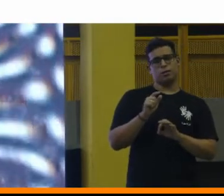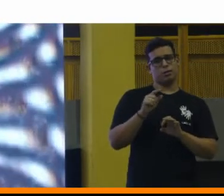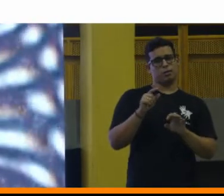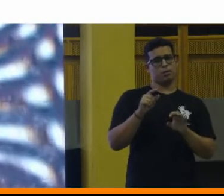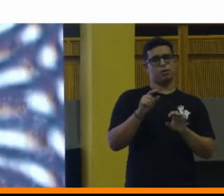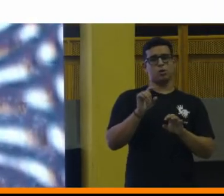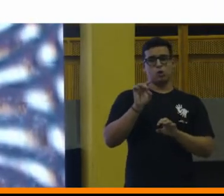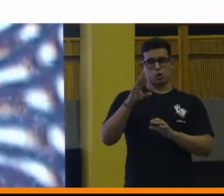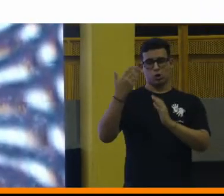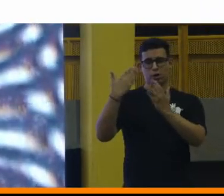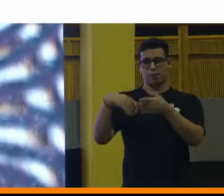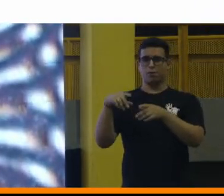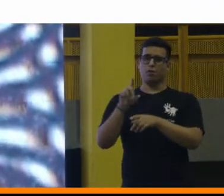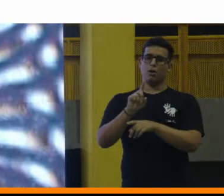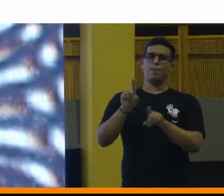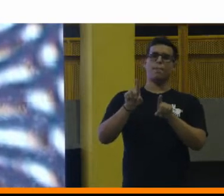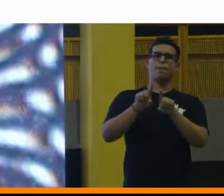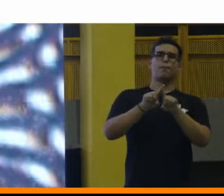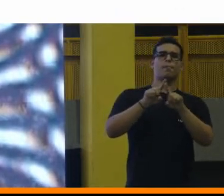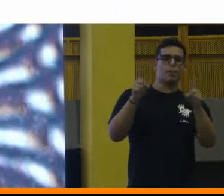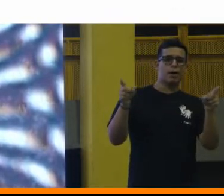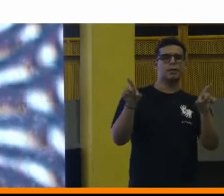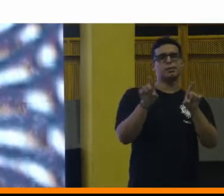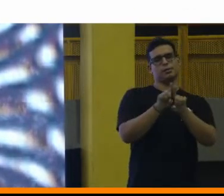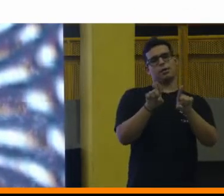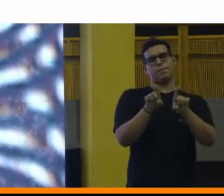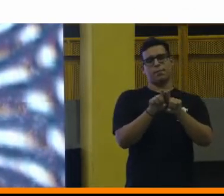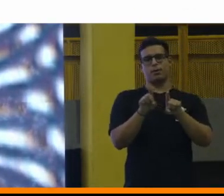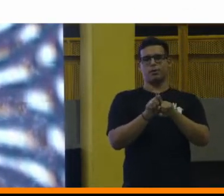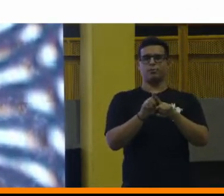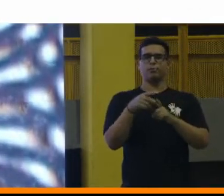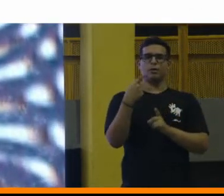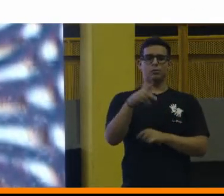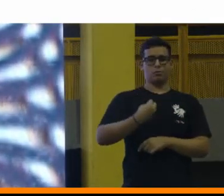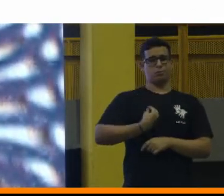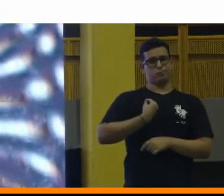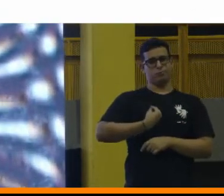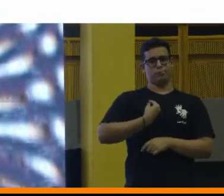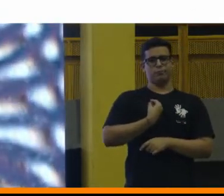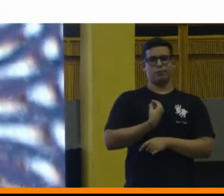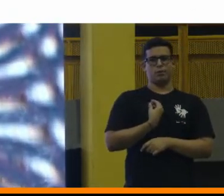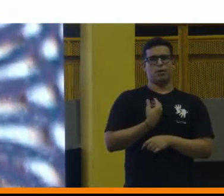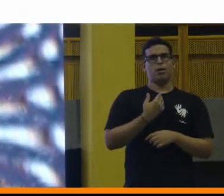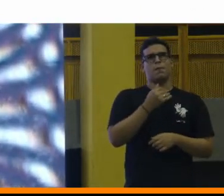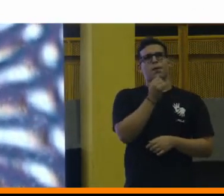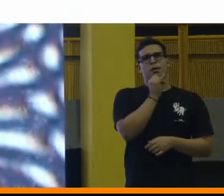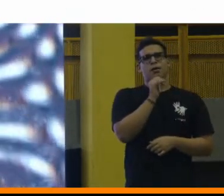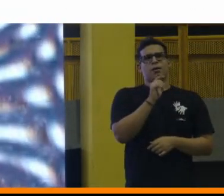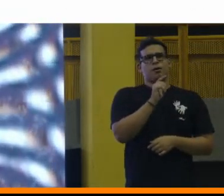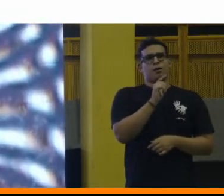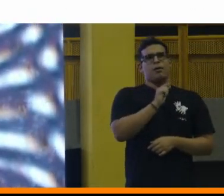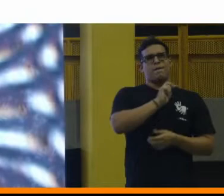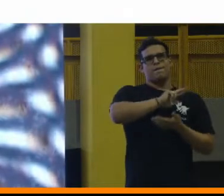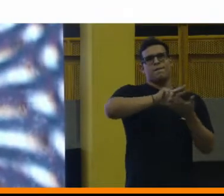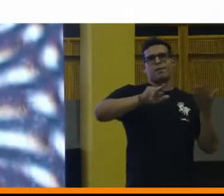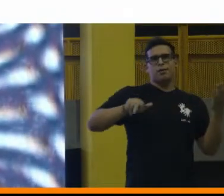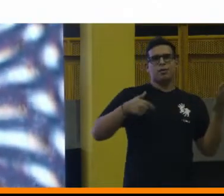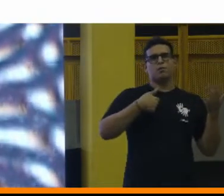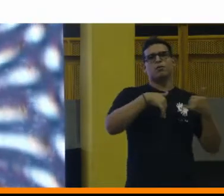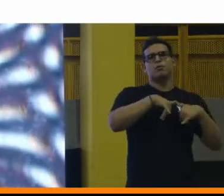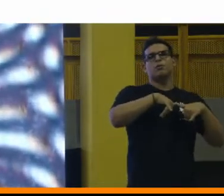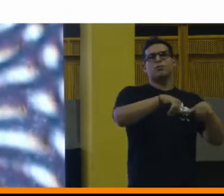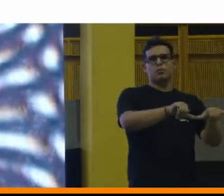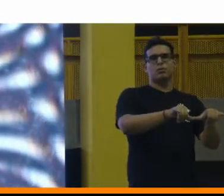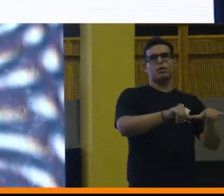escolher. Caramba, quantas vezes vou eu ao supermercado e tem um monte de alimentos lá. Aí você vai ver